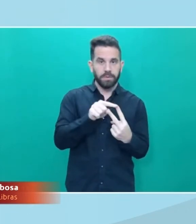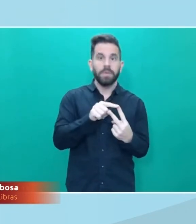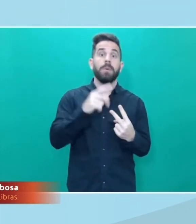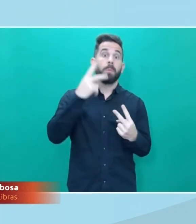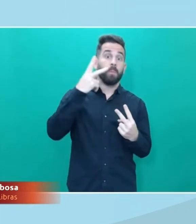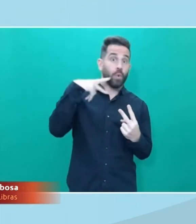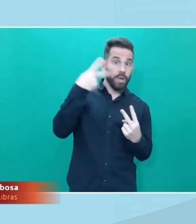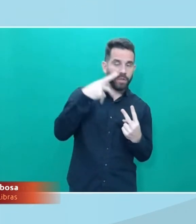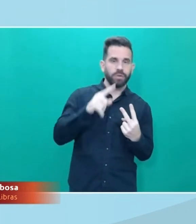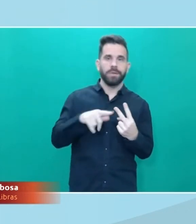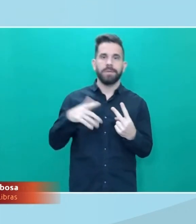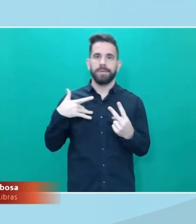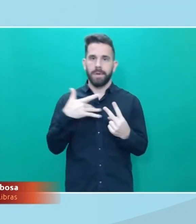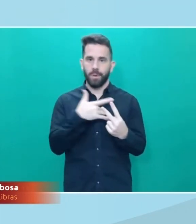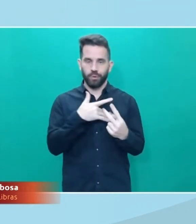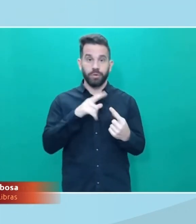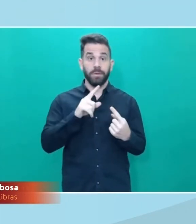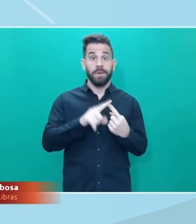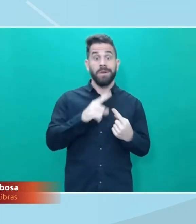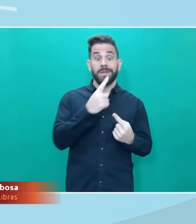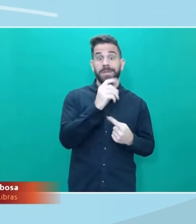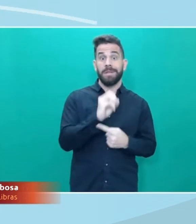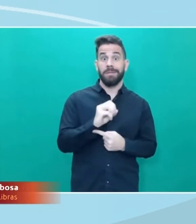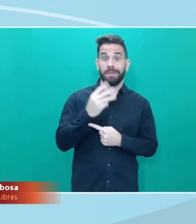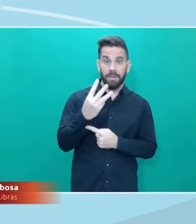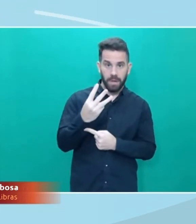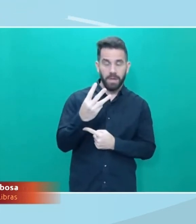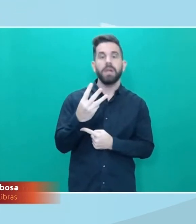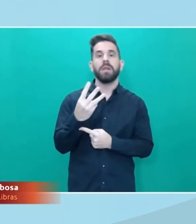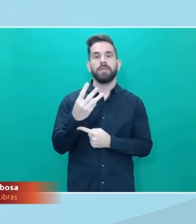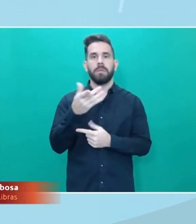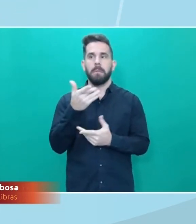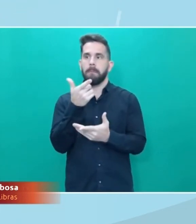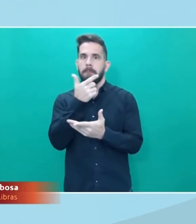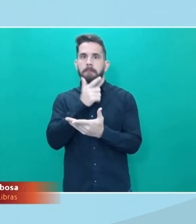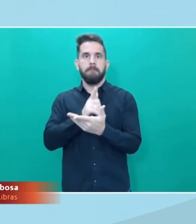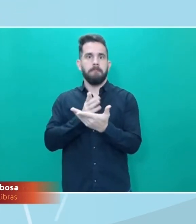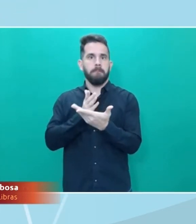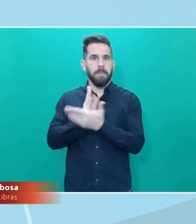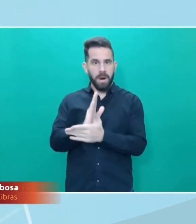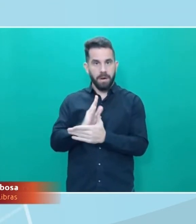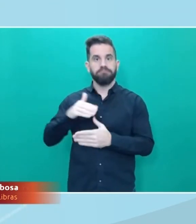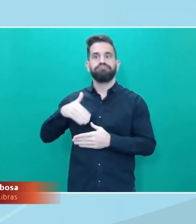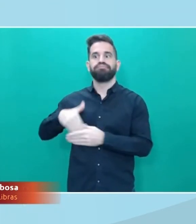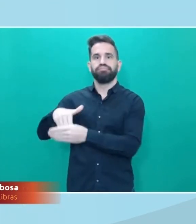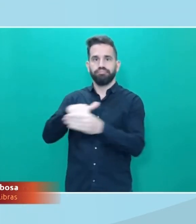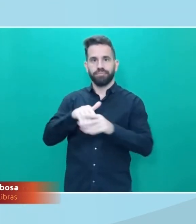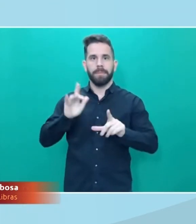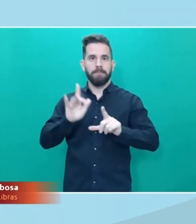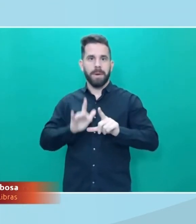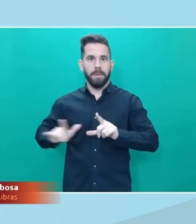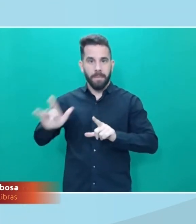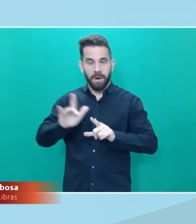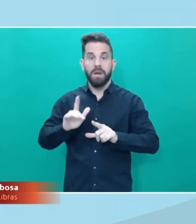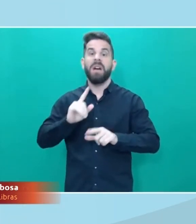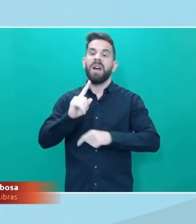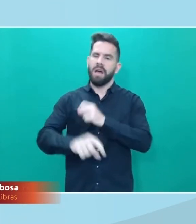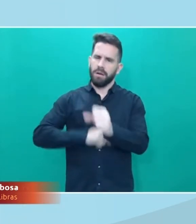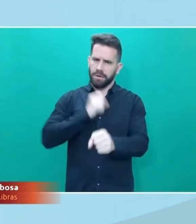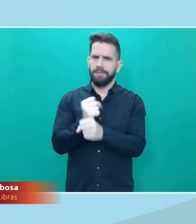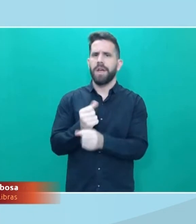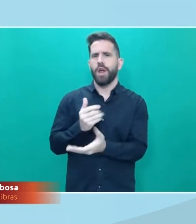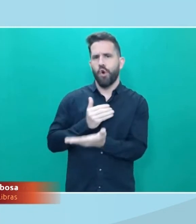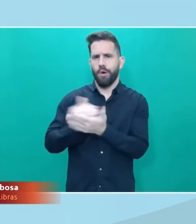saúde. 103 novos representantes eleitos nestas eleições, para atuar a partir do ano que vem,